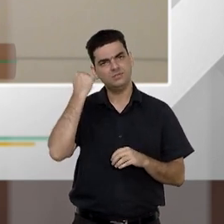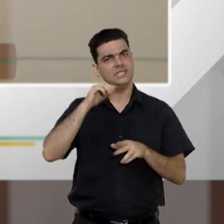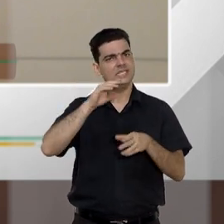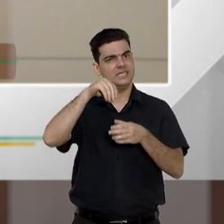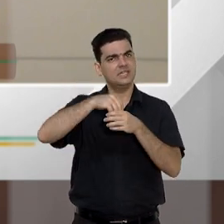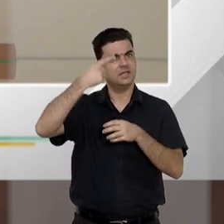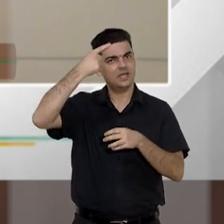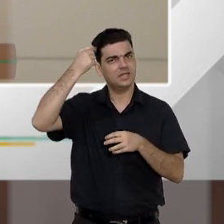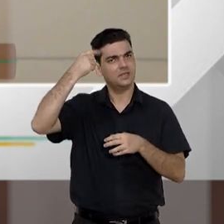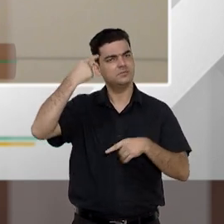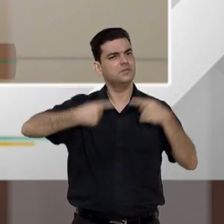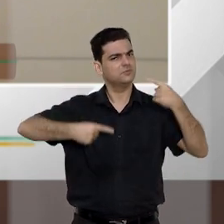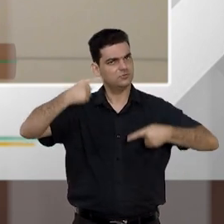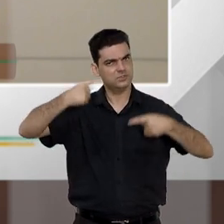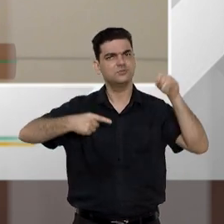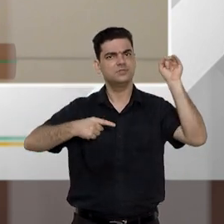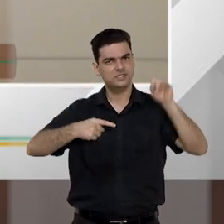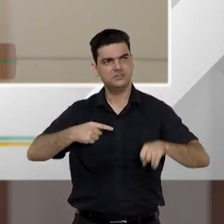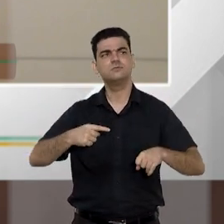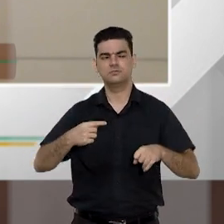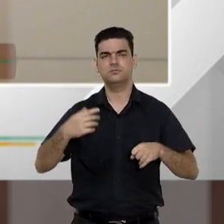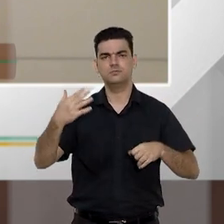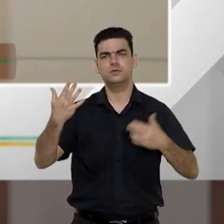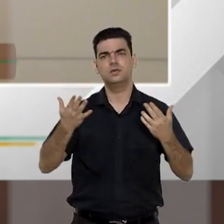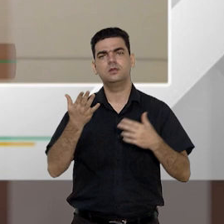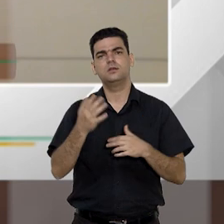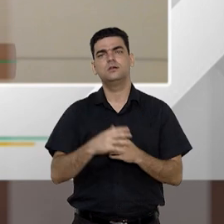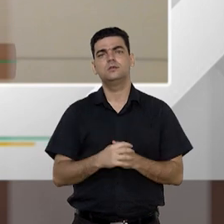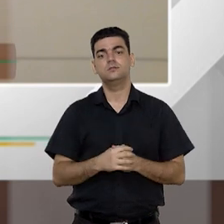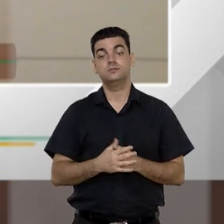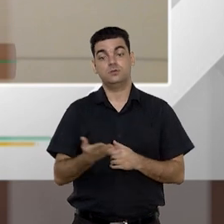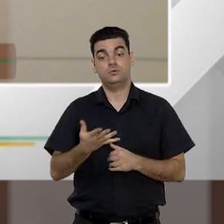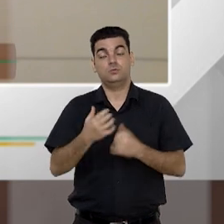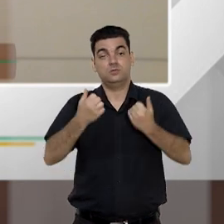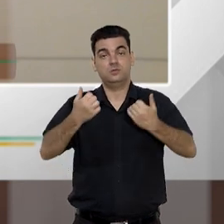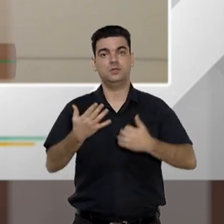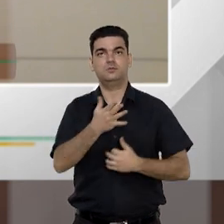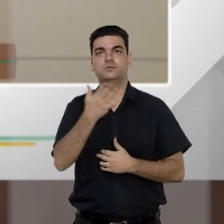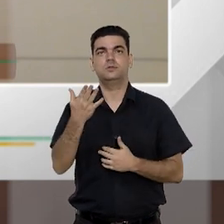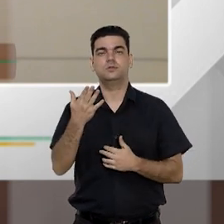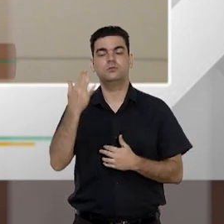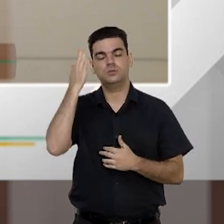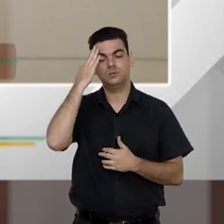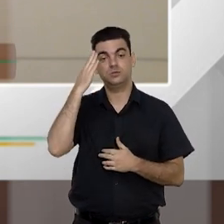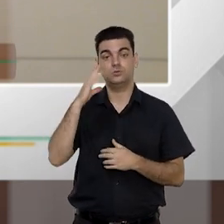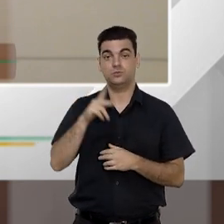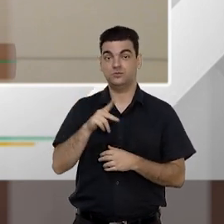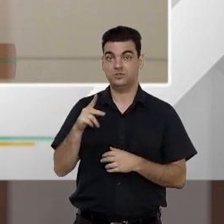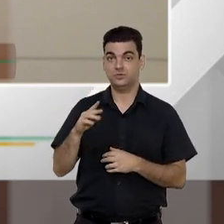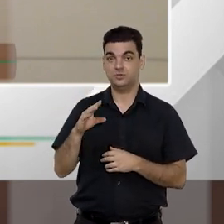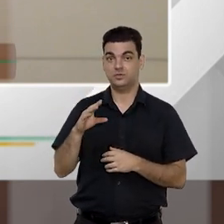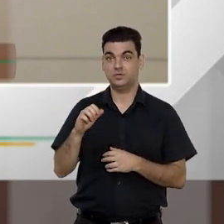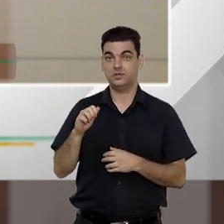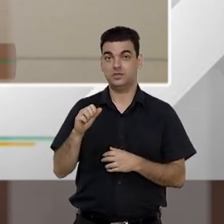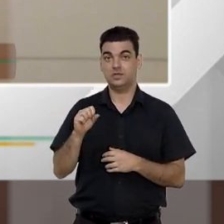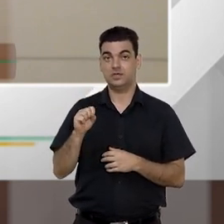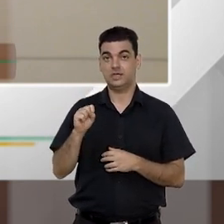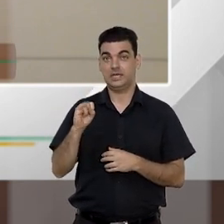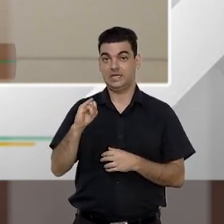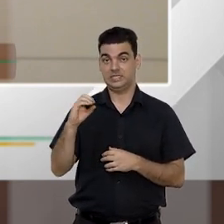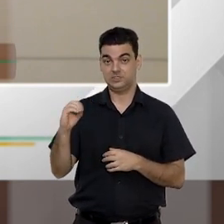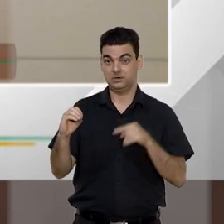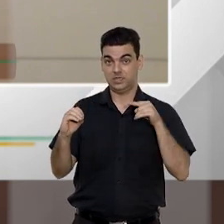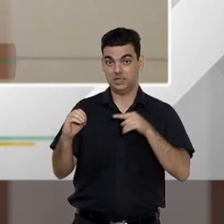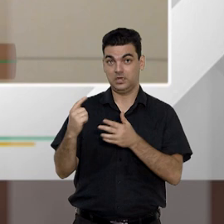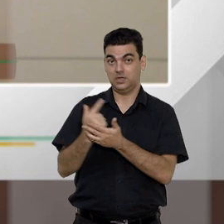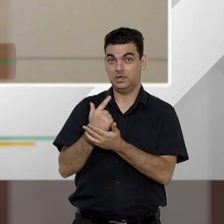que existe no âmbito acadêmico discussões sobre essa possibilidade. Eu, por exemplo, posso citar o entendimento do professor Cássio